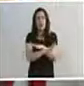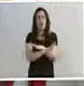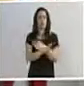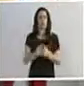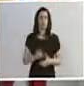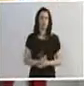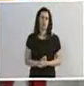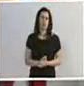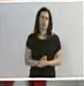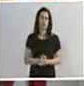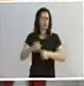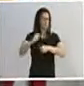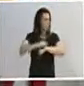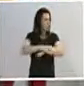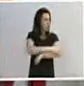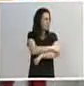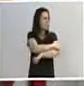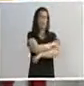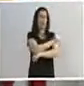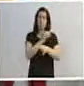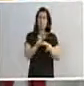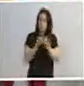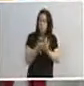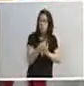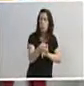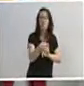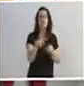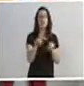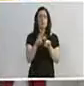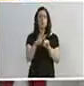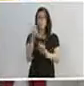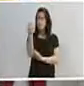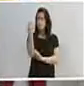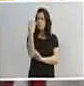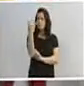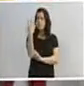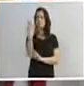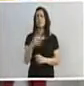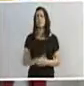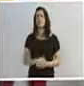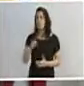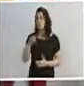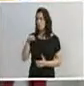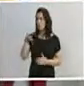novos asfaltos, terraplanagem, drenagem, sinalização. Senhor presidente, concede um minuto para mim concluir?